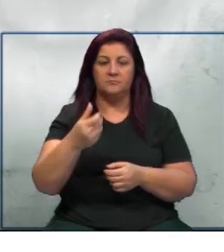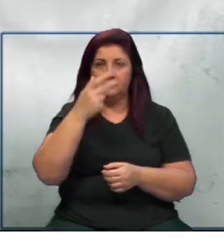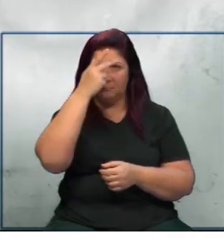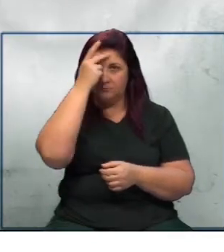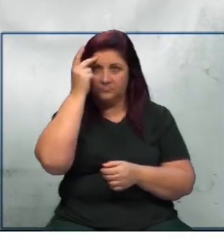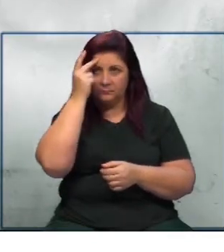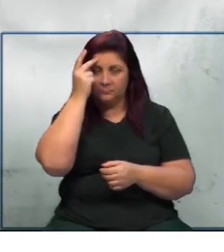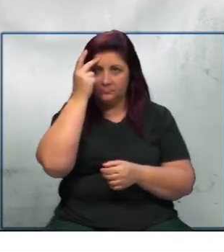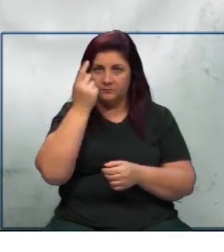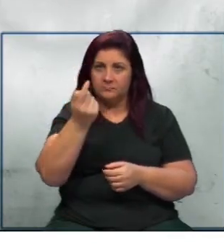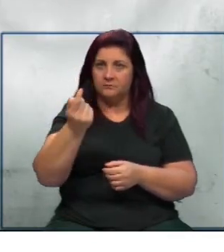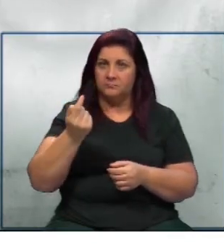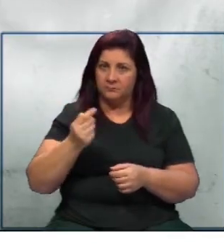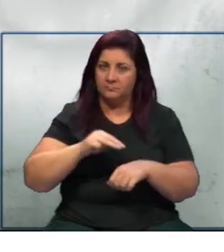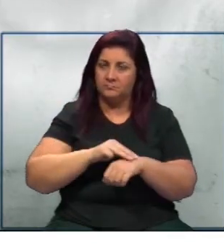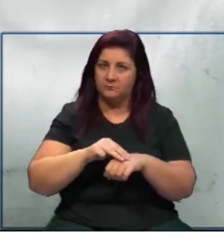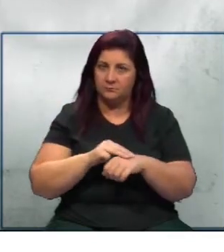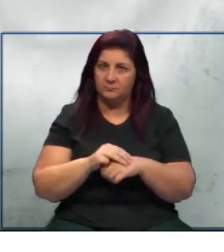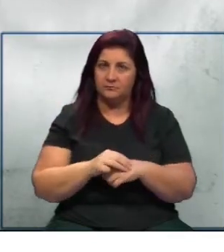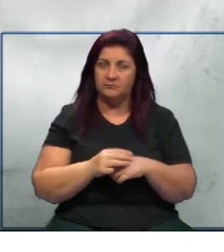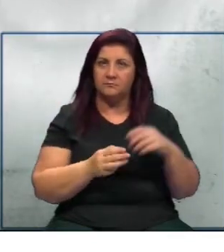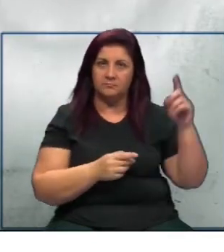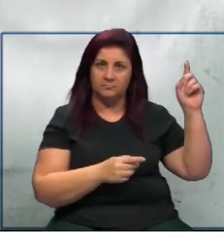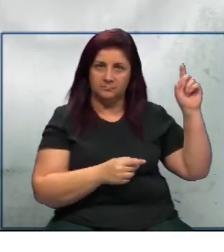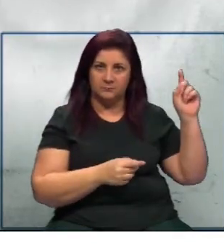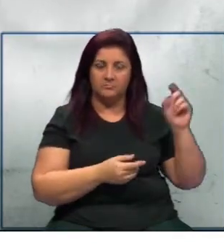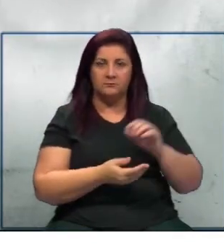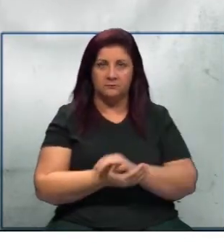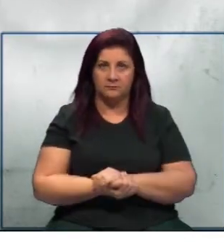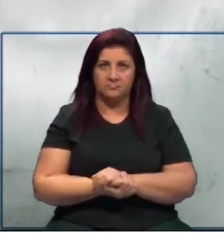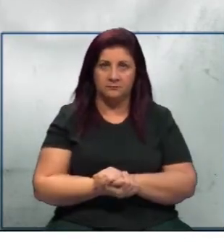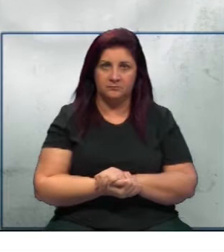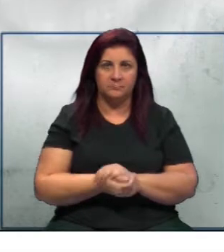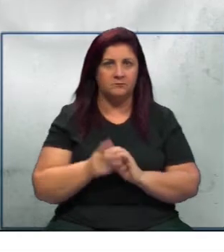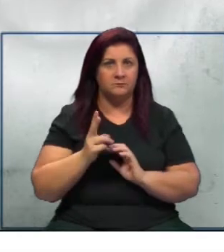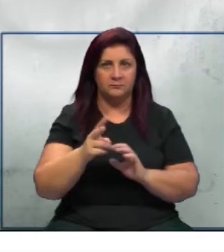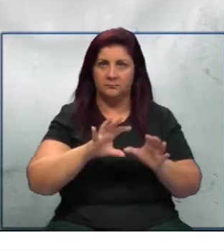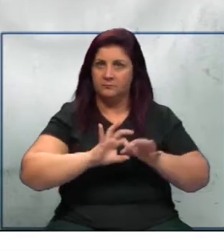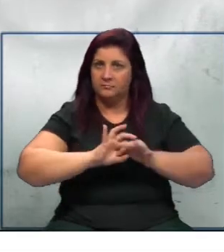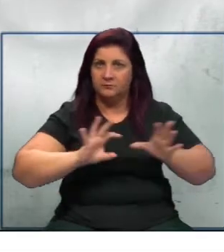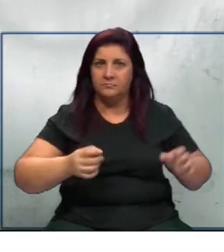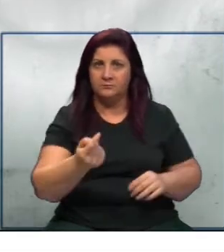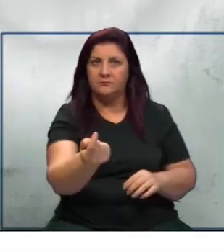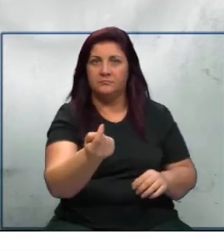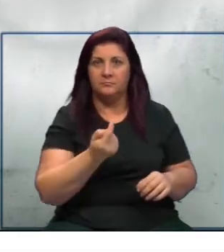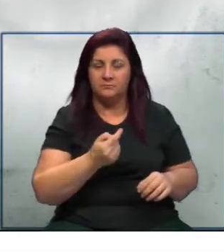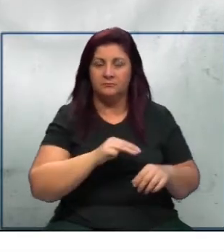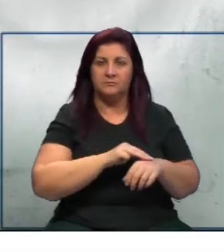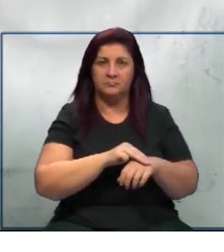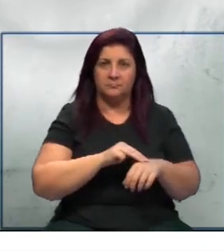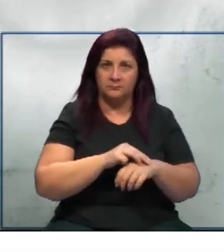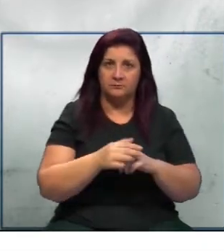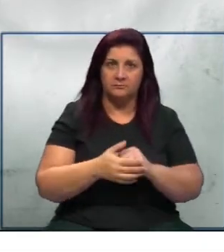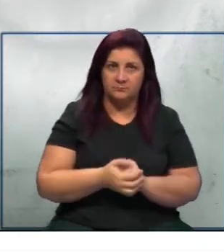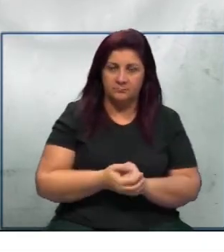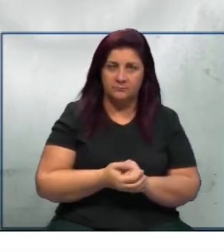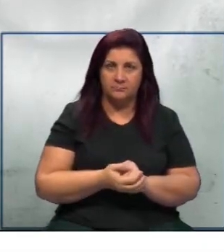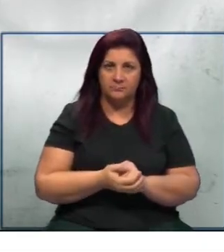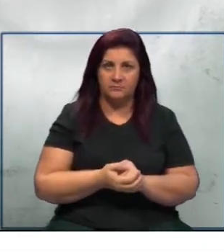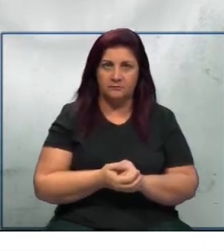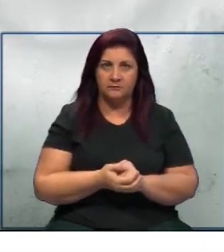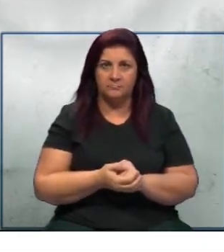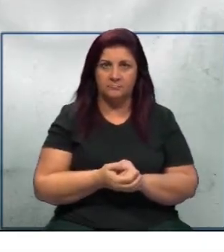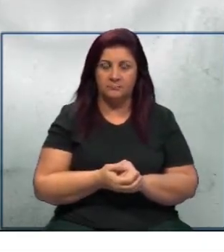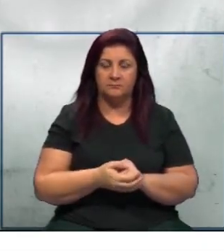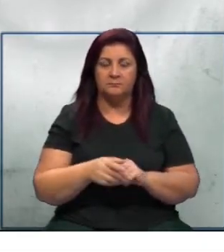2.396 munícipes passou pelo meu gabinete. O gabinete está aberto para vocês, moradores. da cidade de Jacareí, munícipe.